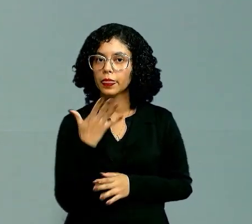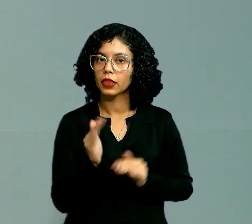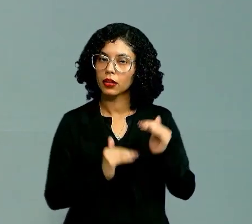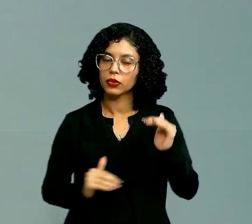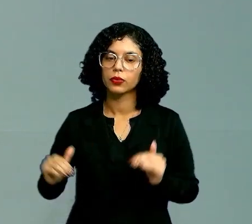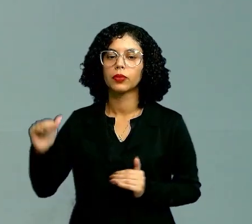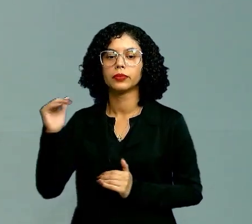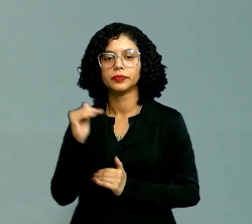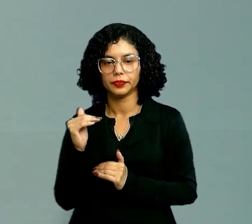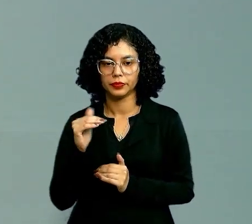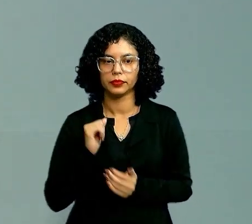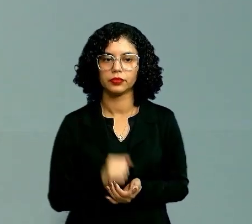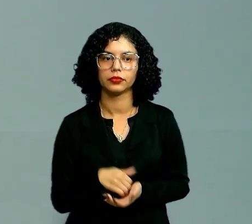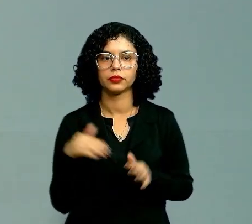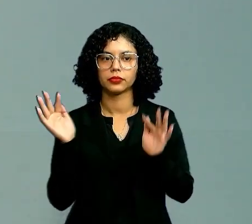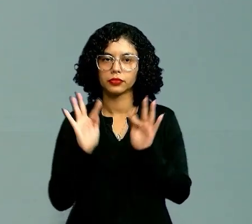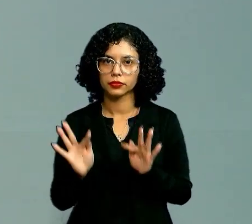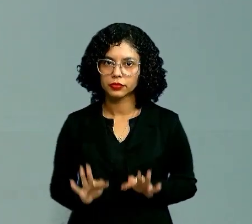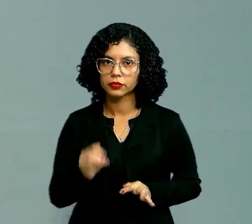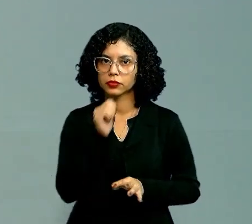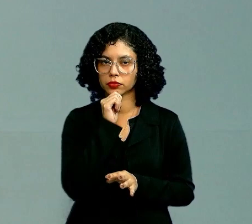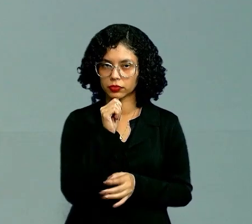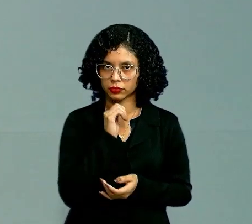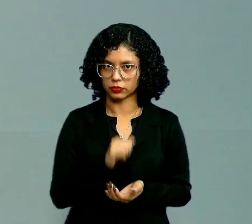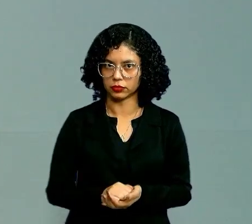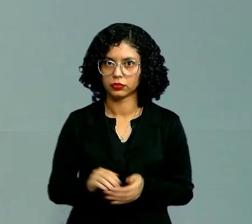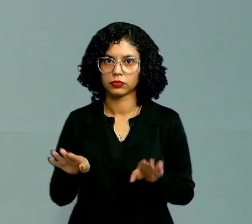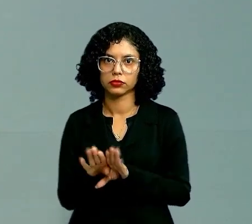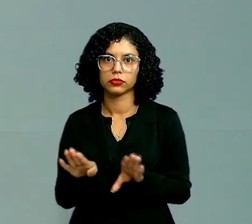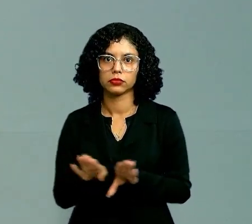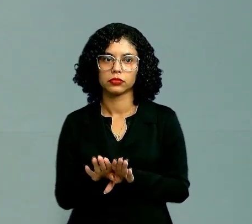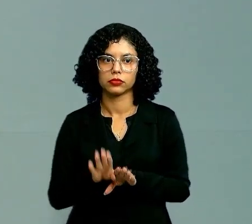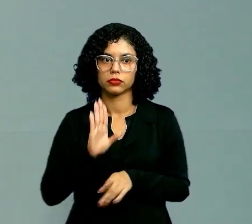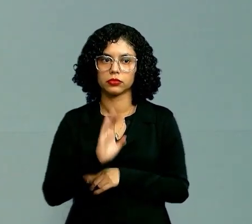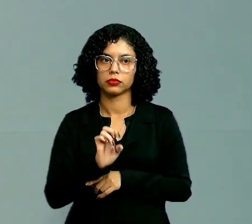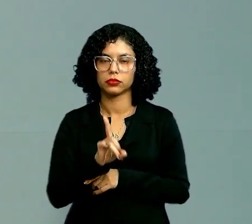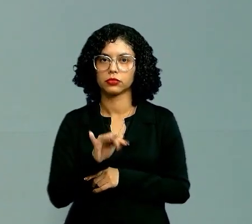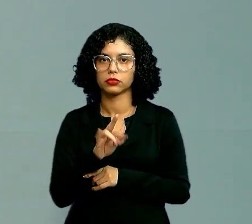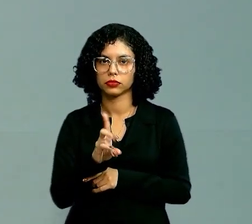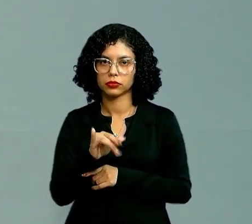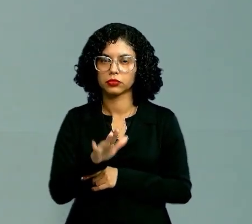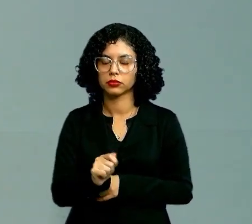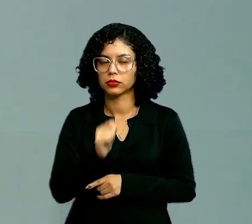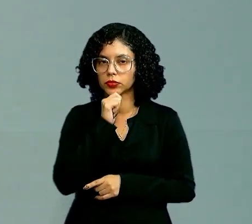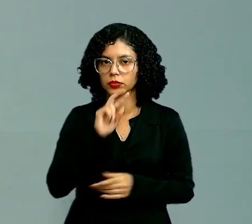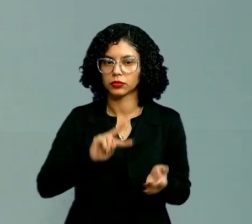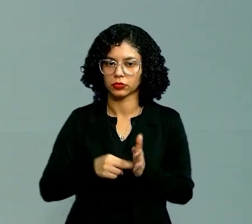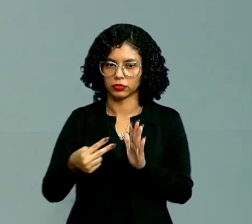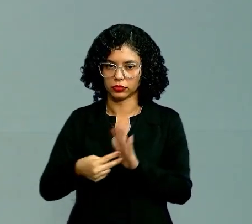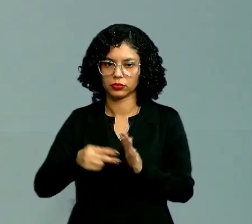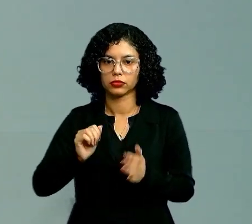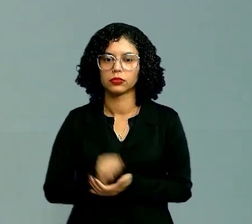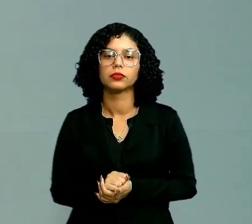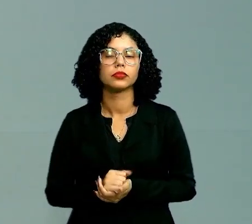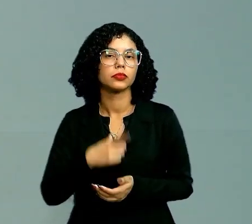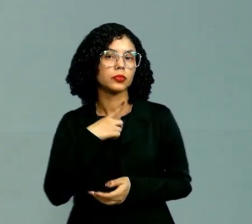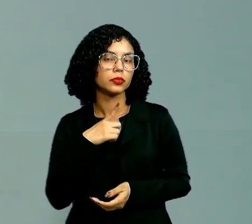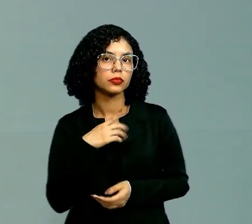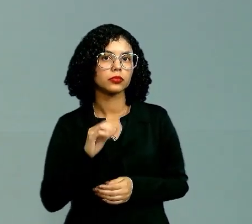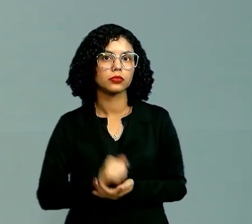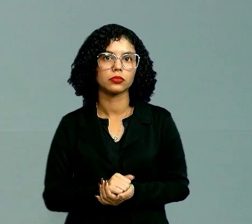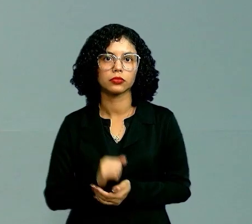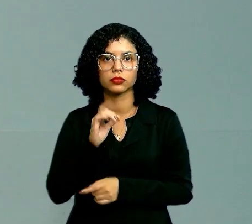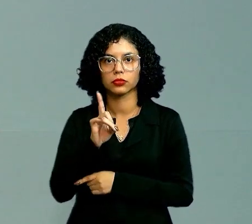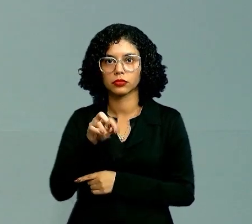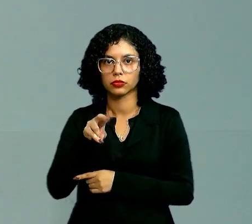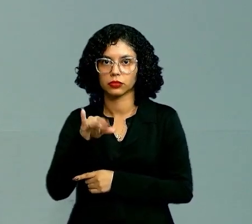Supremo a felicidade que em grego eles chamavam de eudaimonia eudaimonia significa na verdade ter um demônio